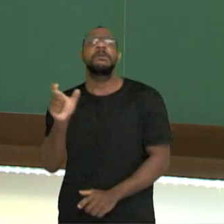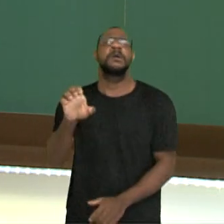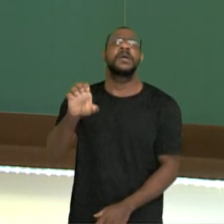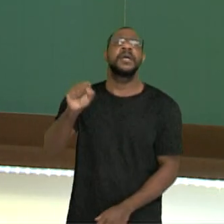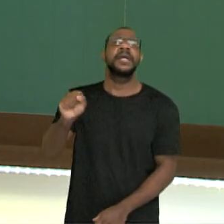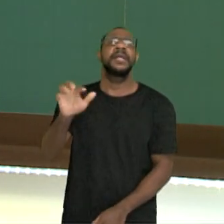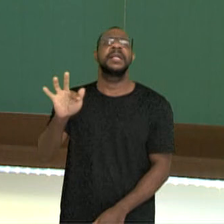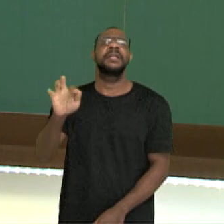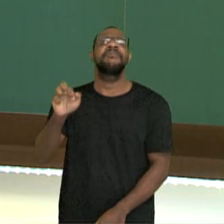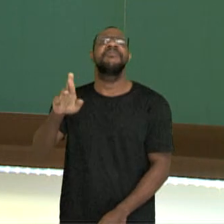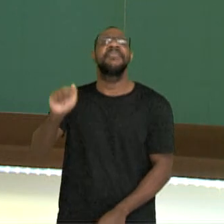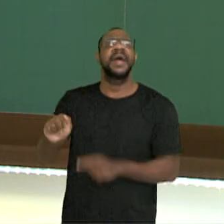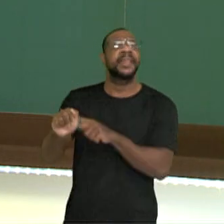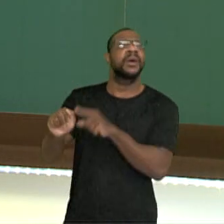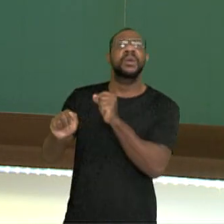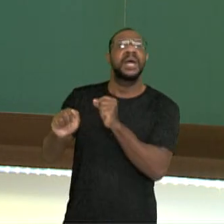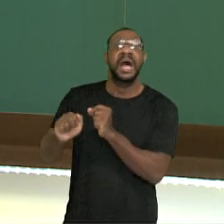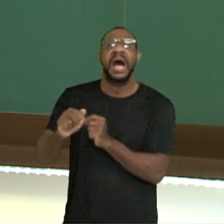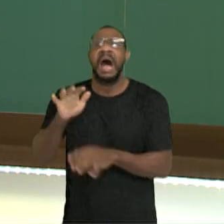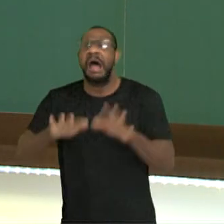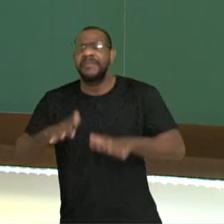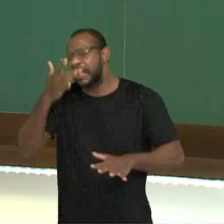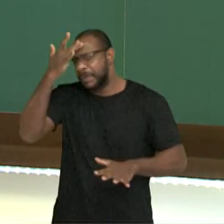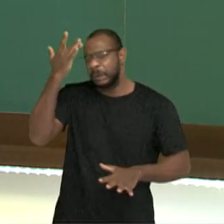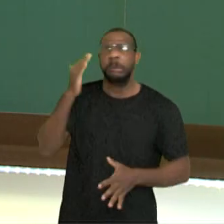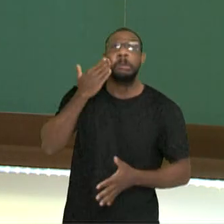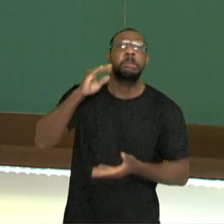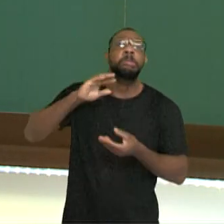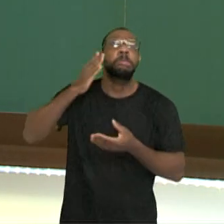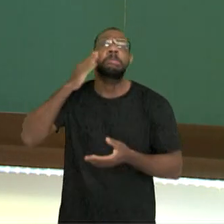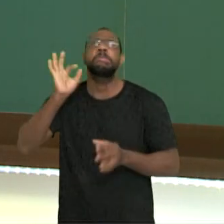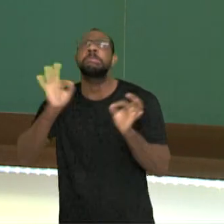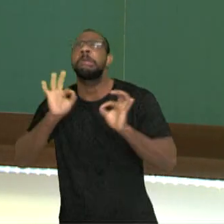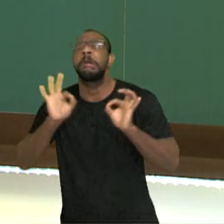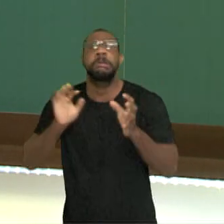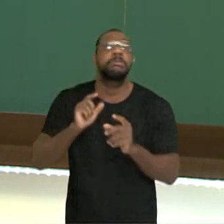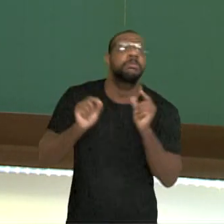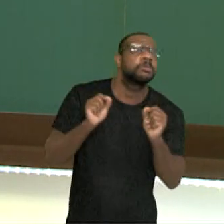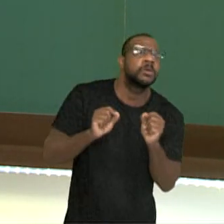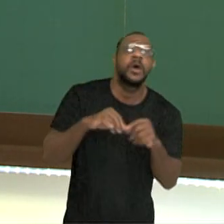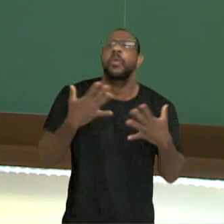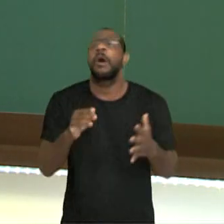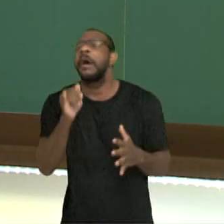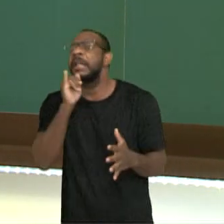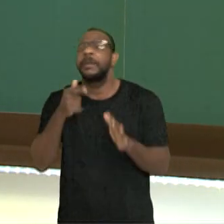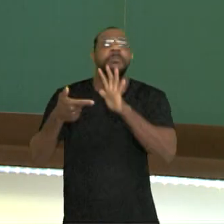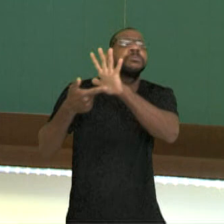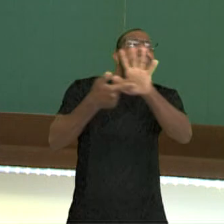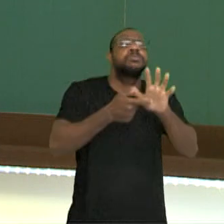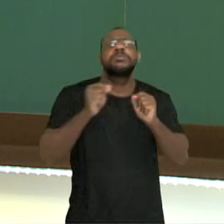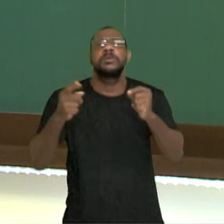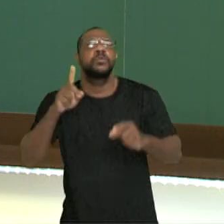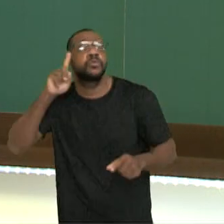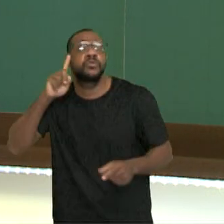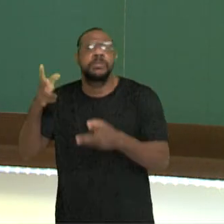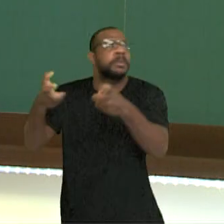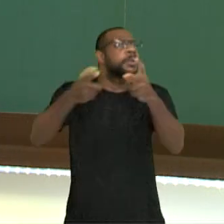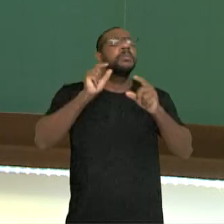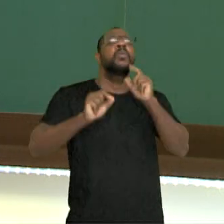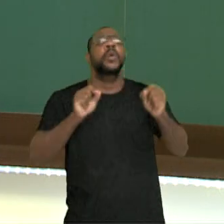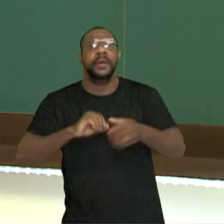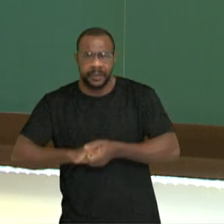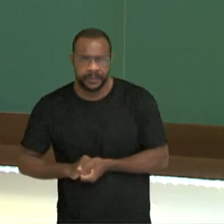às vezes muita gente não entende o que gera uma esfera, quais são os exemplos que a gente tem no nosso cotidiano em esfera.